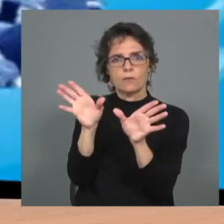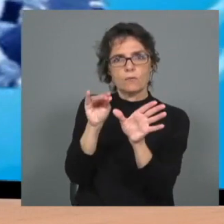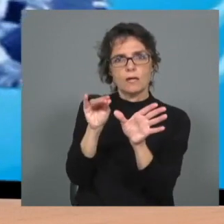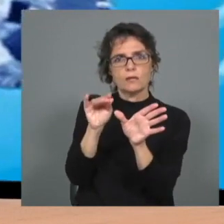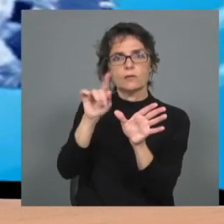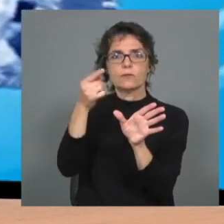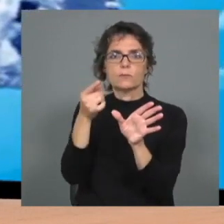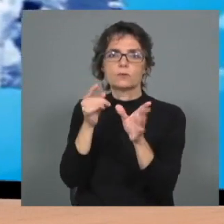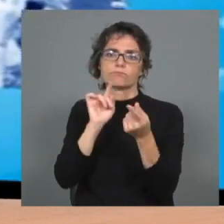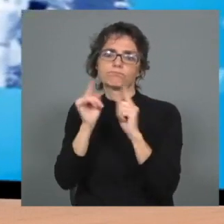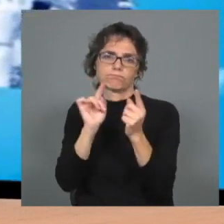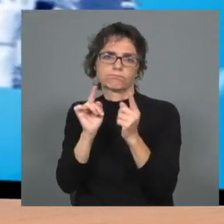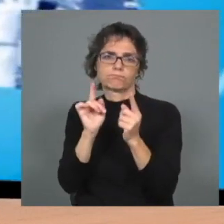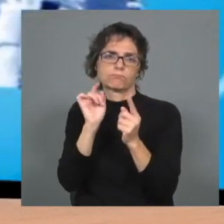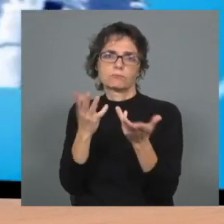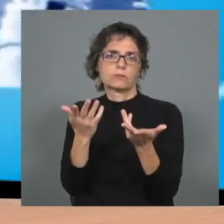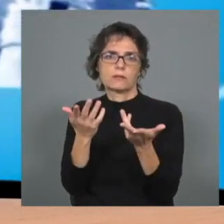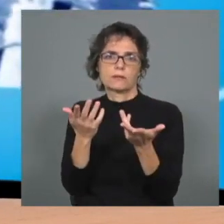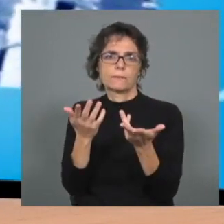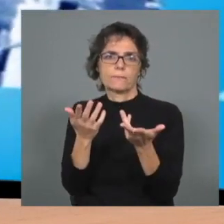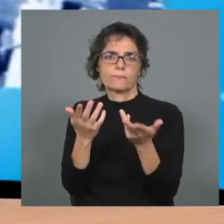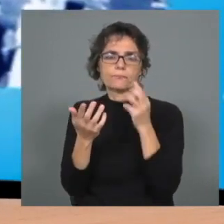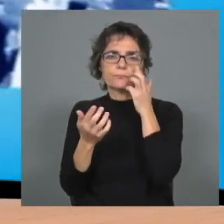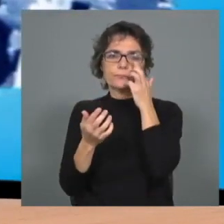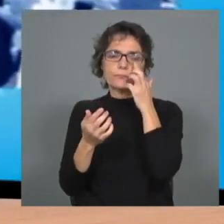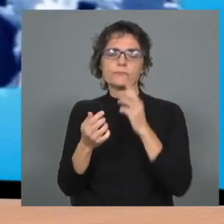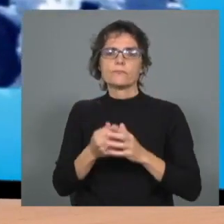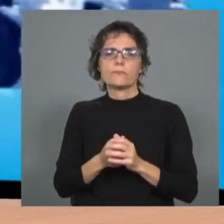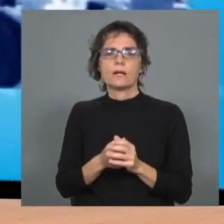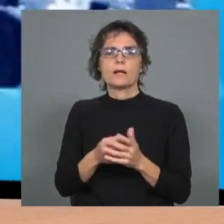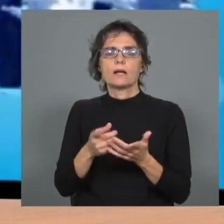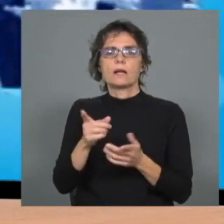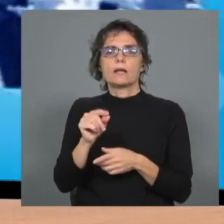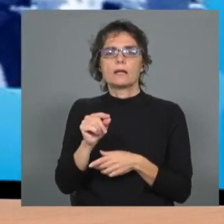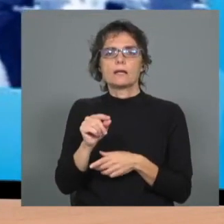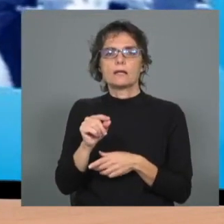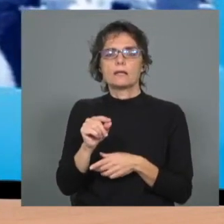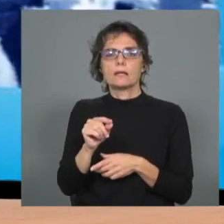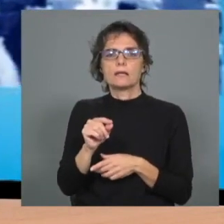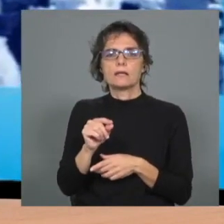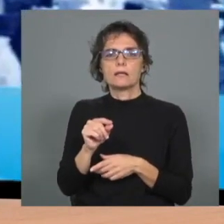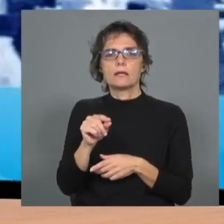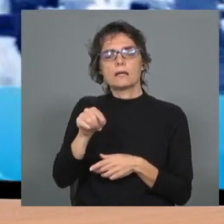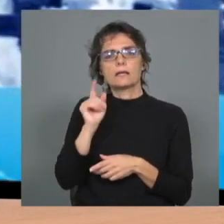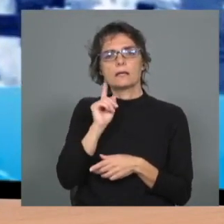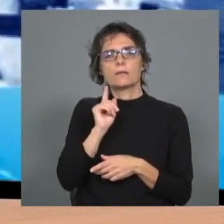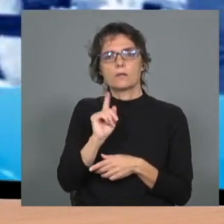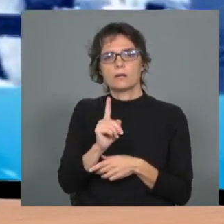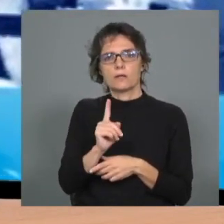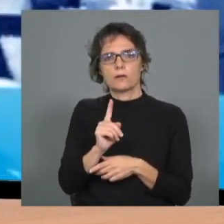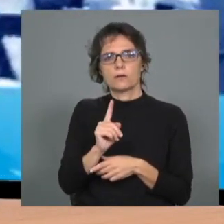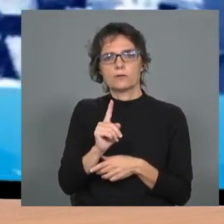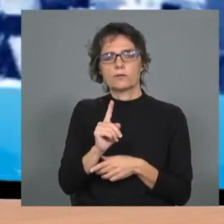de disputa do poder acabou, talvez, por não seguir a mesma dinâmica, né? Tem um traço importante na